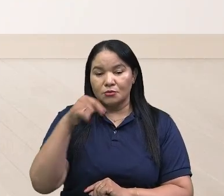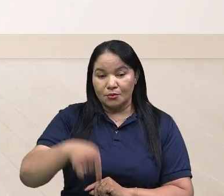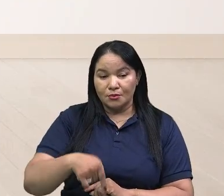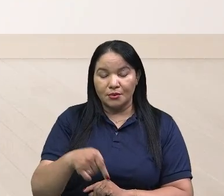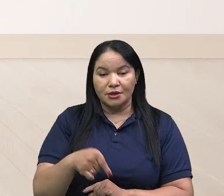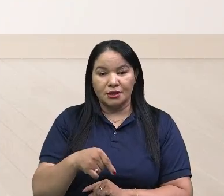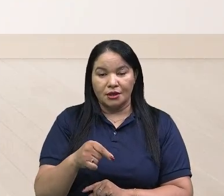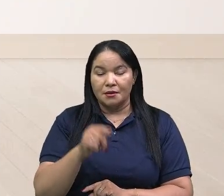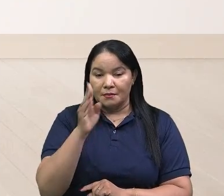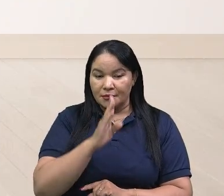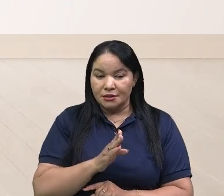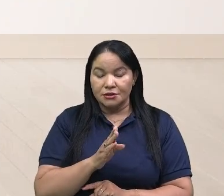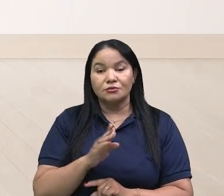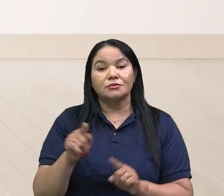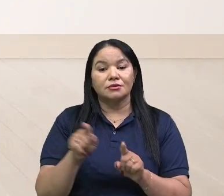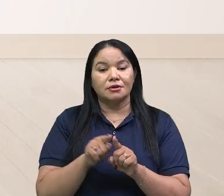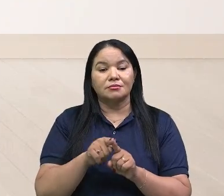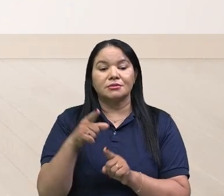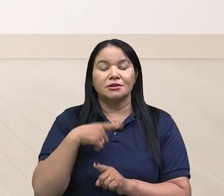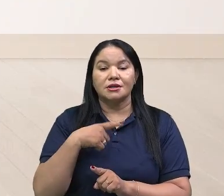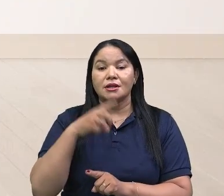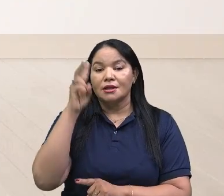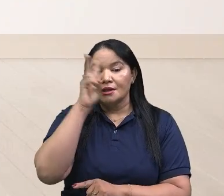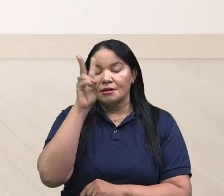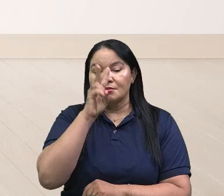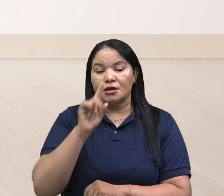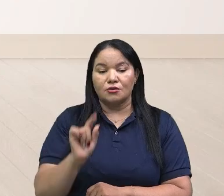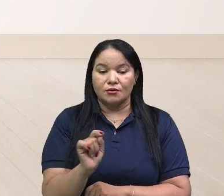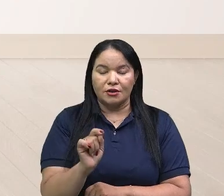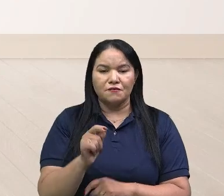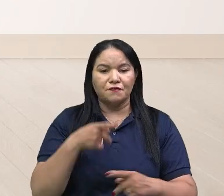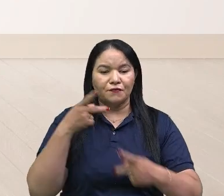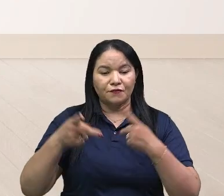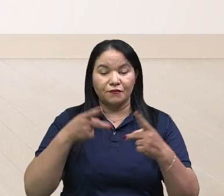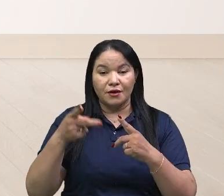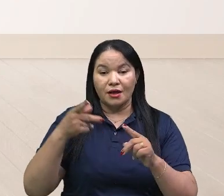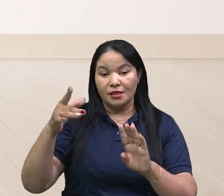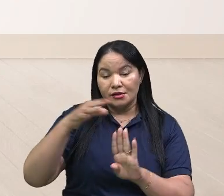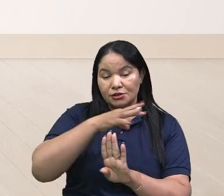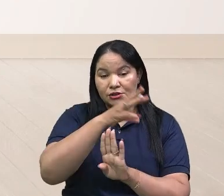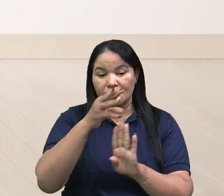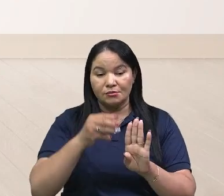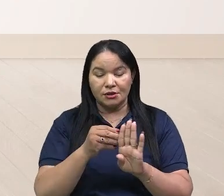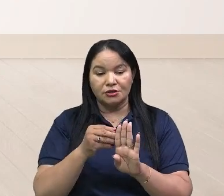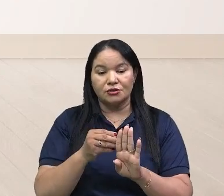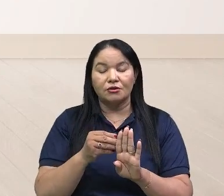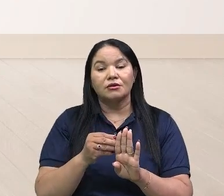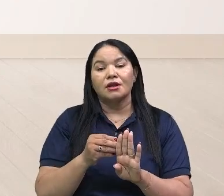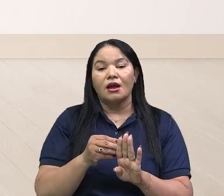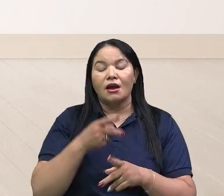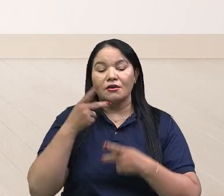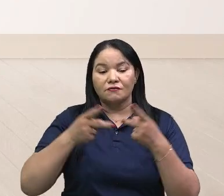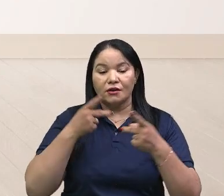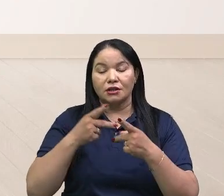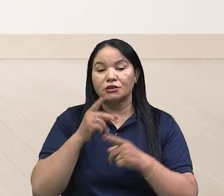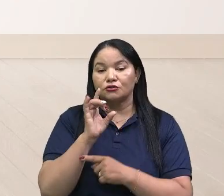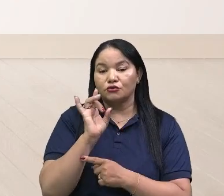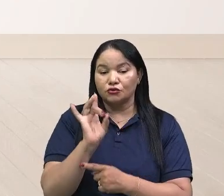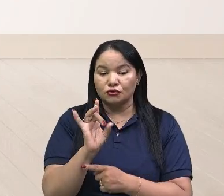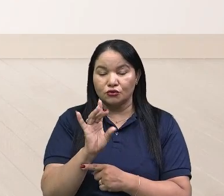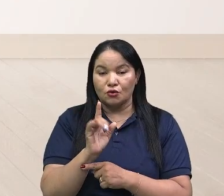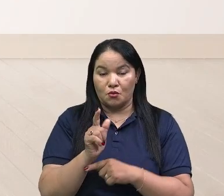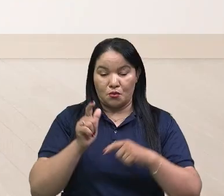região. Mas também, gente, tem que lembrar, quando a gente fala de Amazônia, nós não estamos falando somente